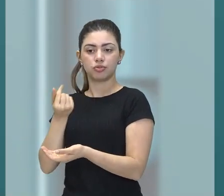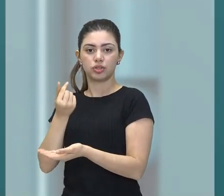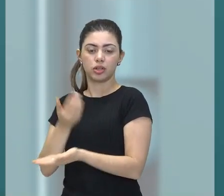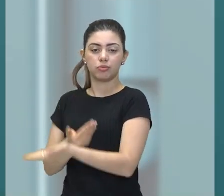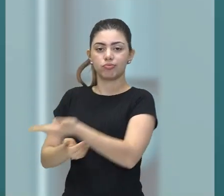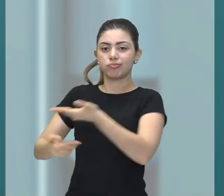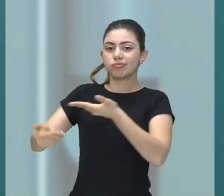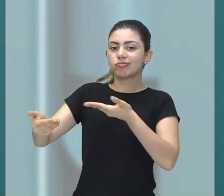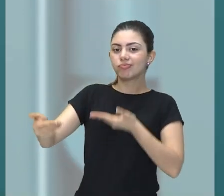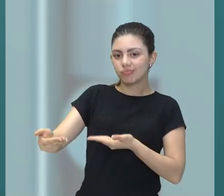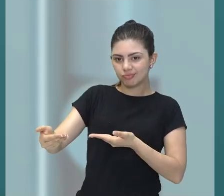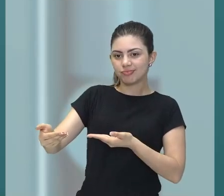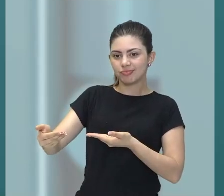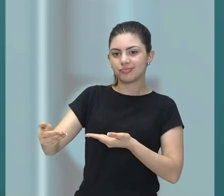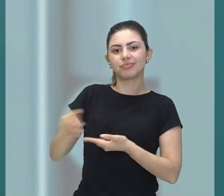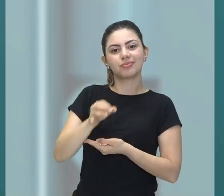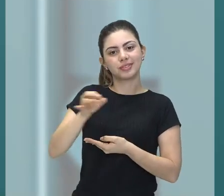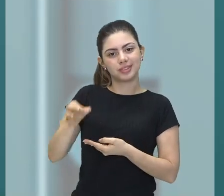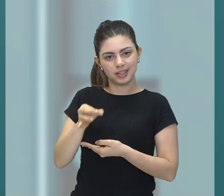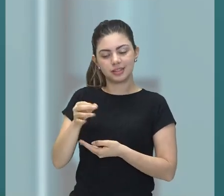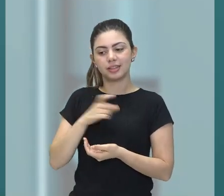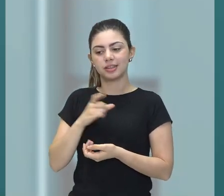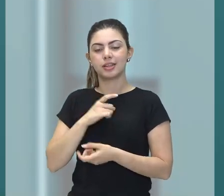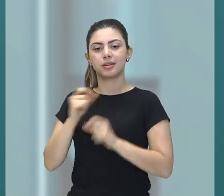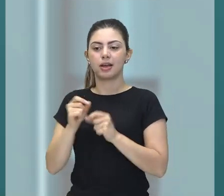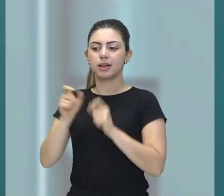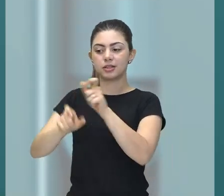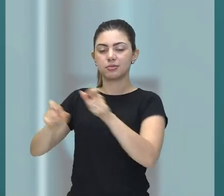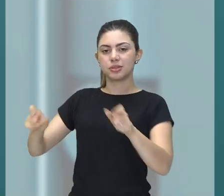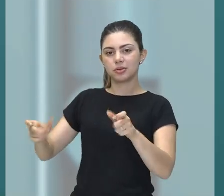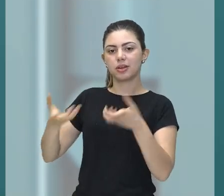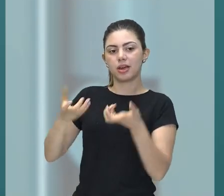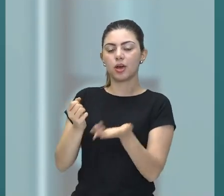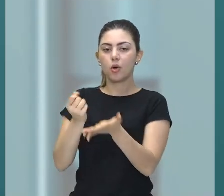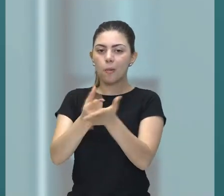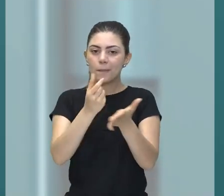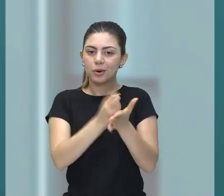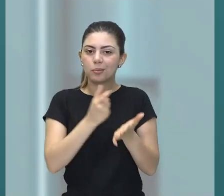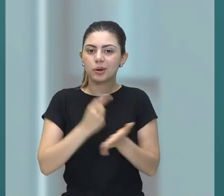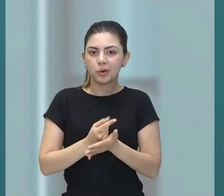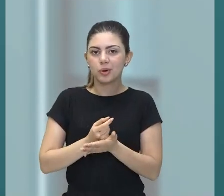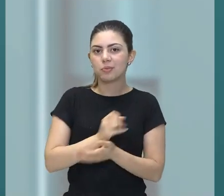na forma de mais clientes comprando, mais